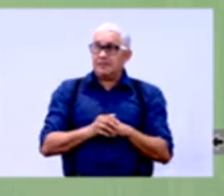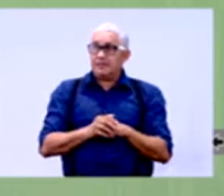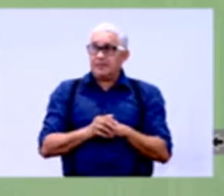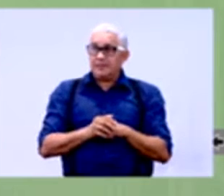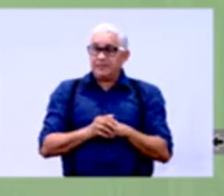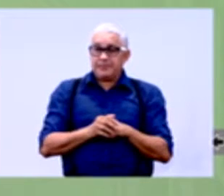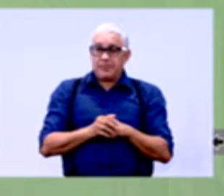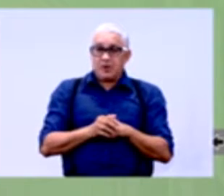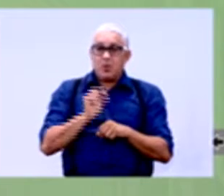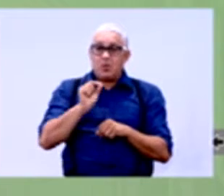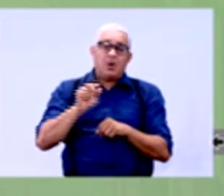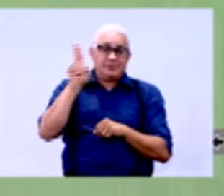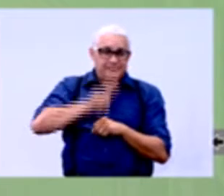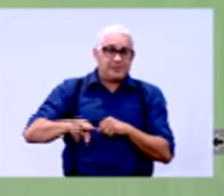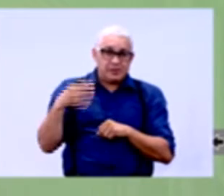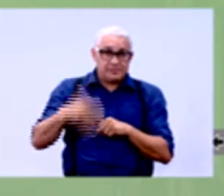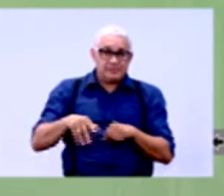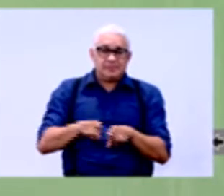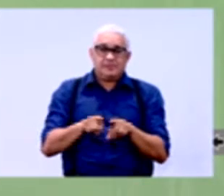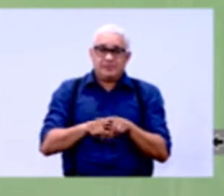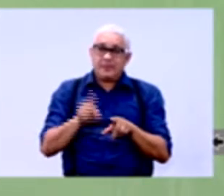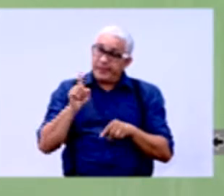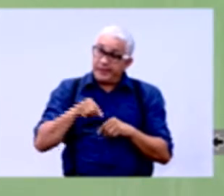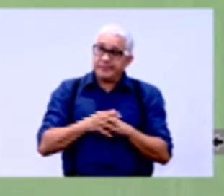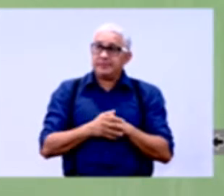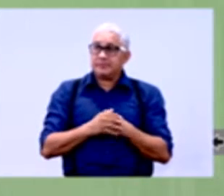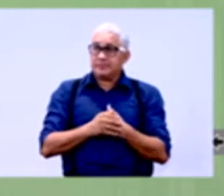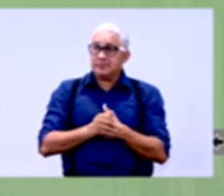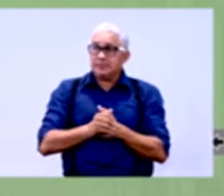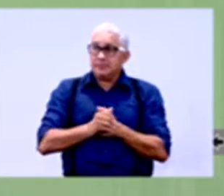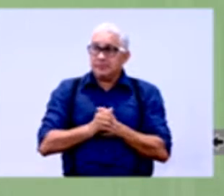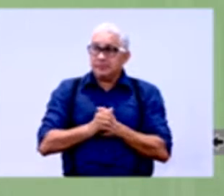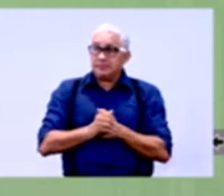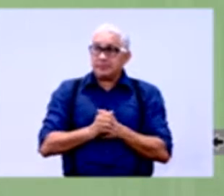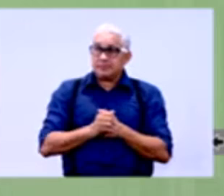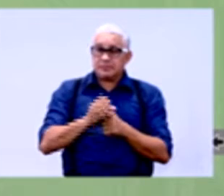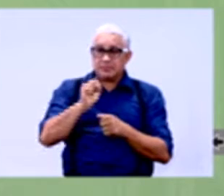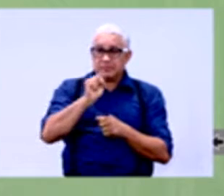E aí a que mais nós utilizamos é justamente a